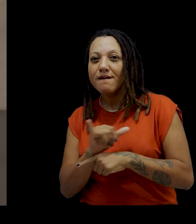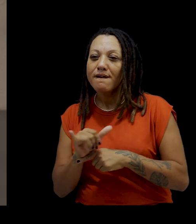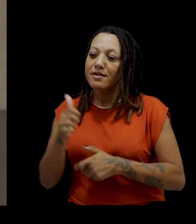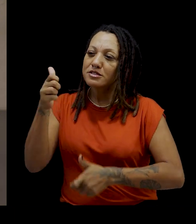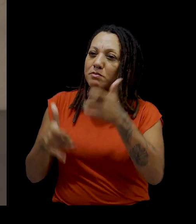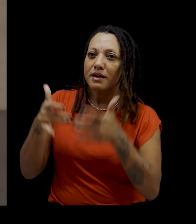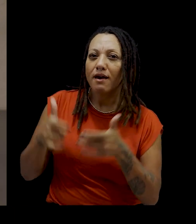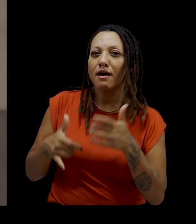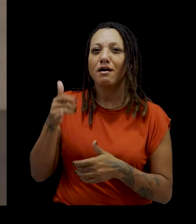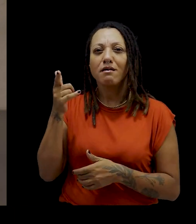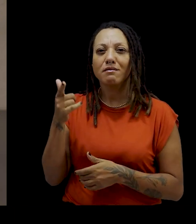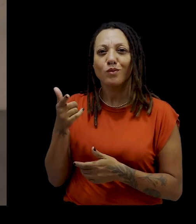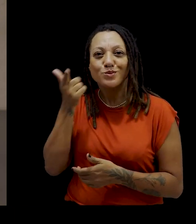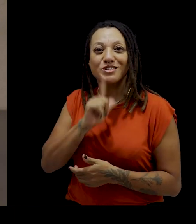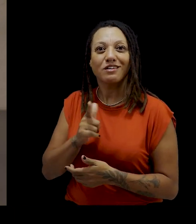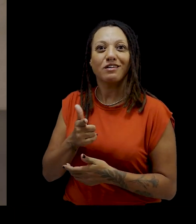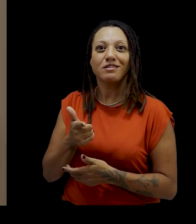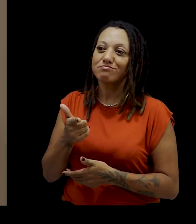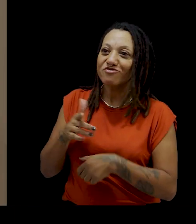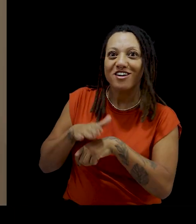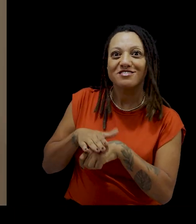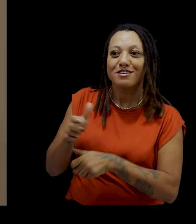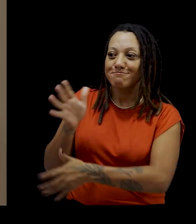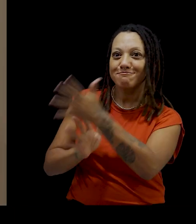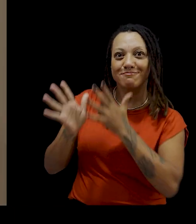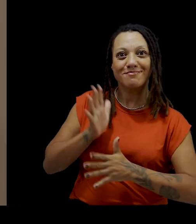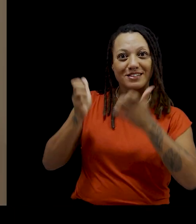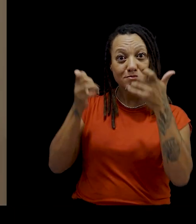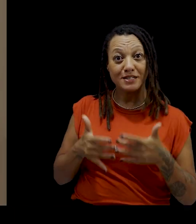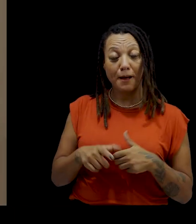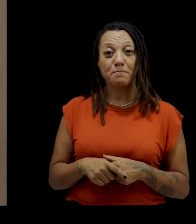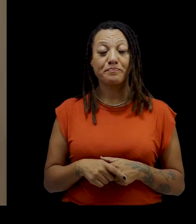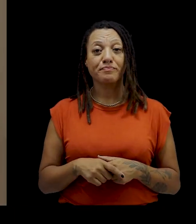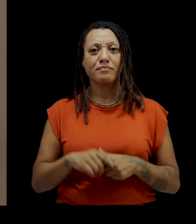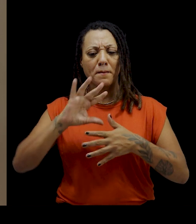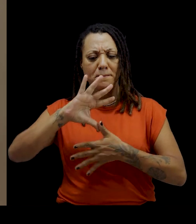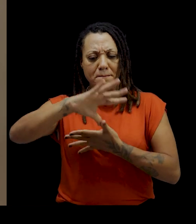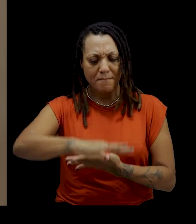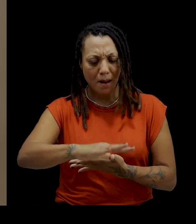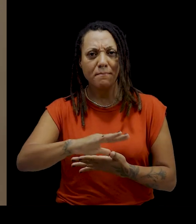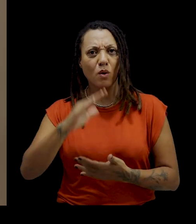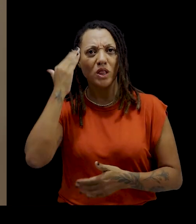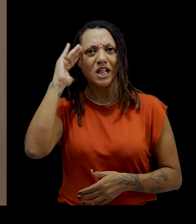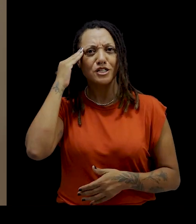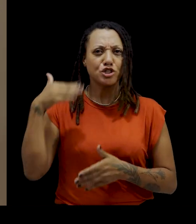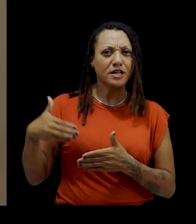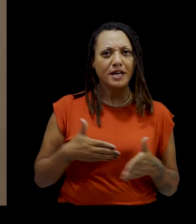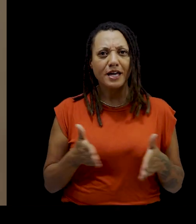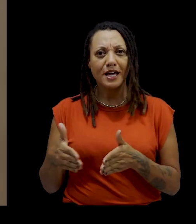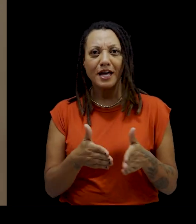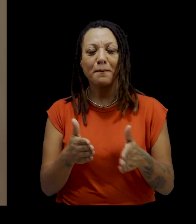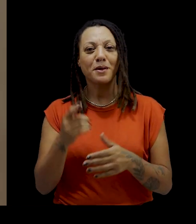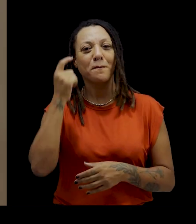delas e conversou, explicou e convenceu, assim, sabe? E aí foi nessa viagem que, olhando no mapa, entendendo onde eu estava indo, que eu percebi